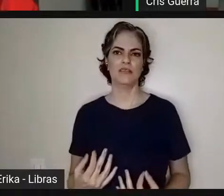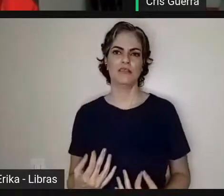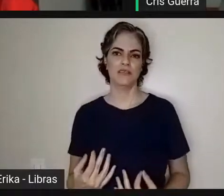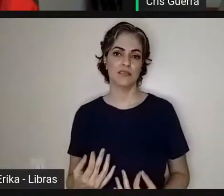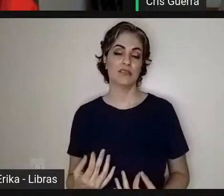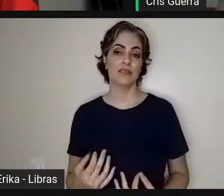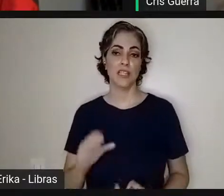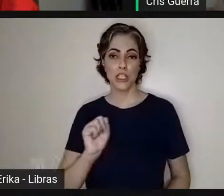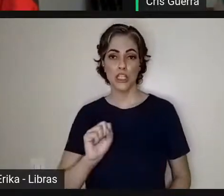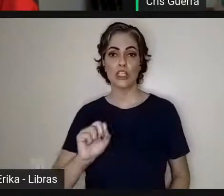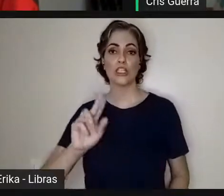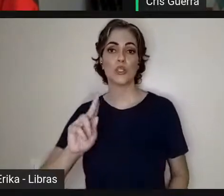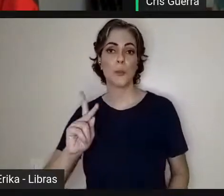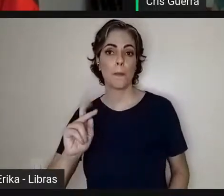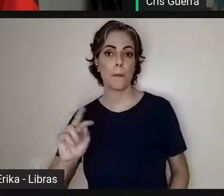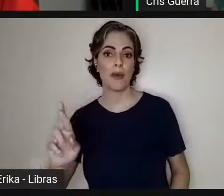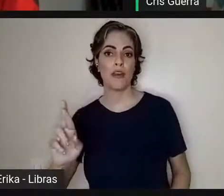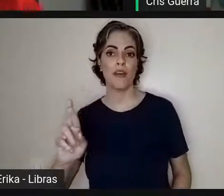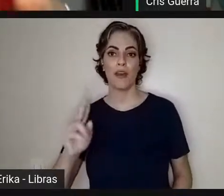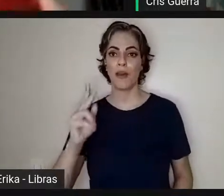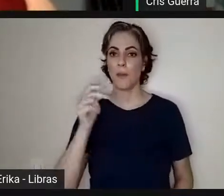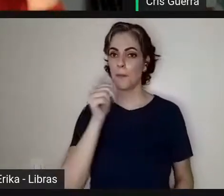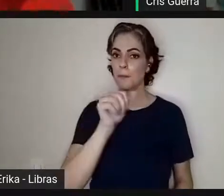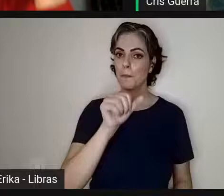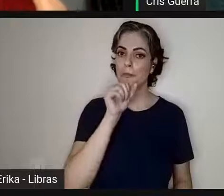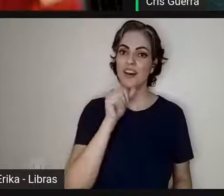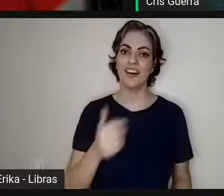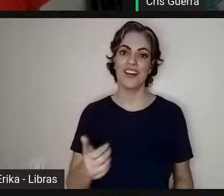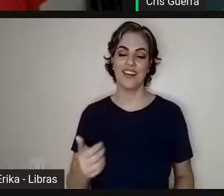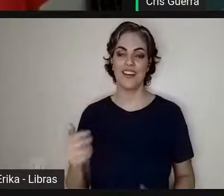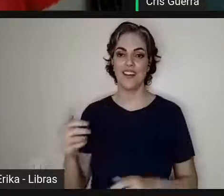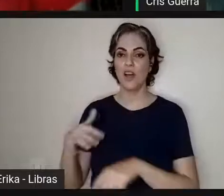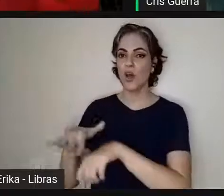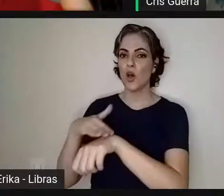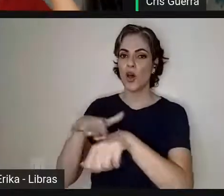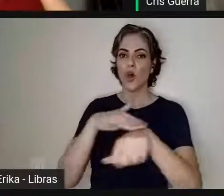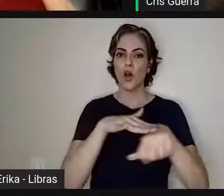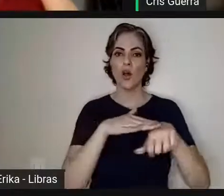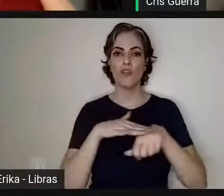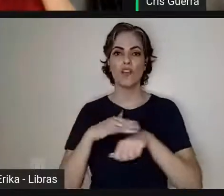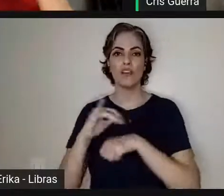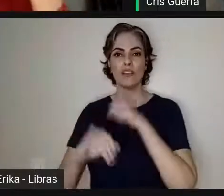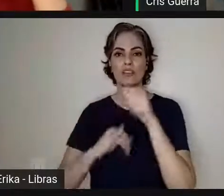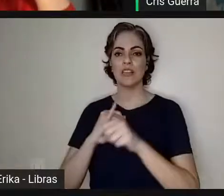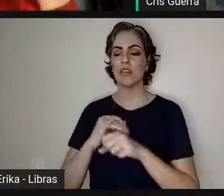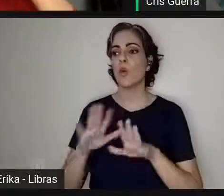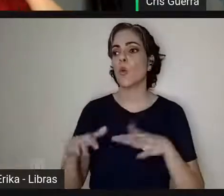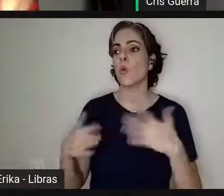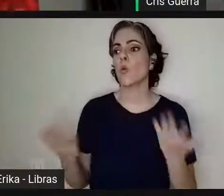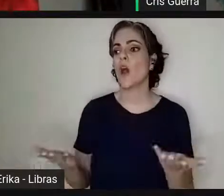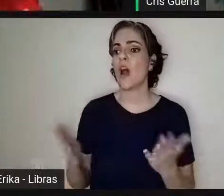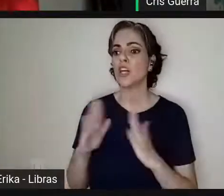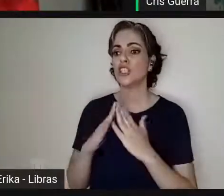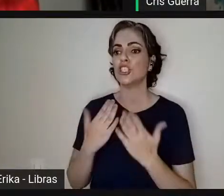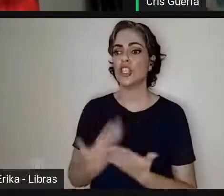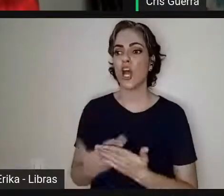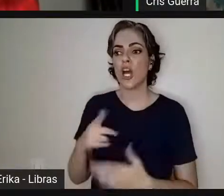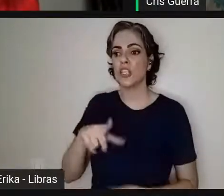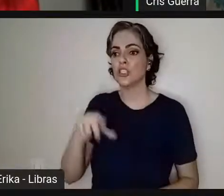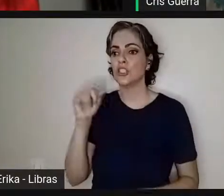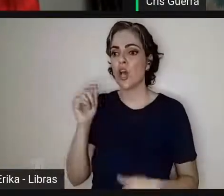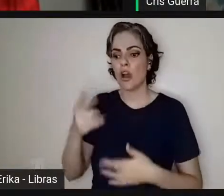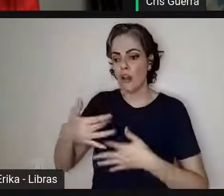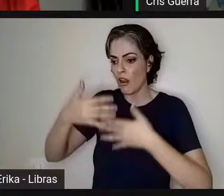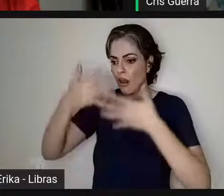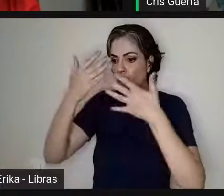então muitas mães conversando umas com as outras pela internet, qual que é a escola que eu escolho, aí abre um chat, vai conversar sobre a escola, vai